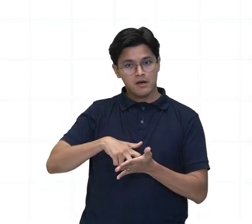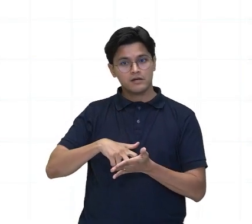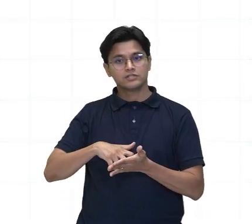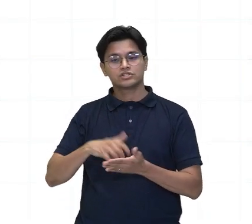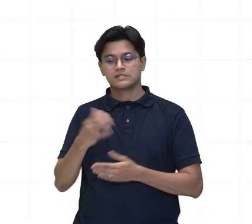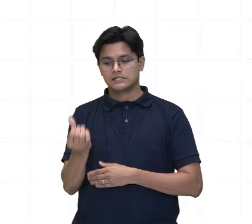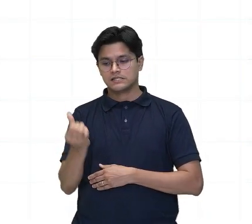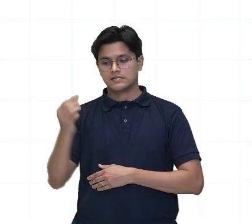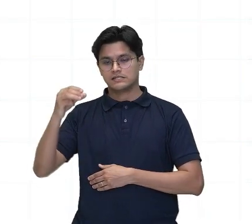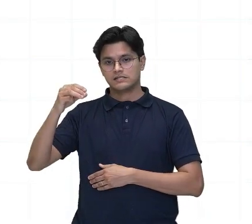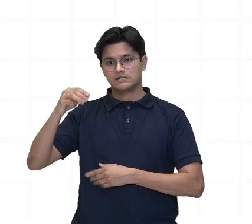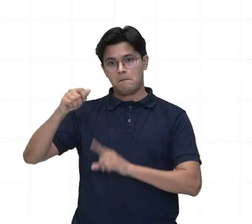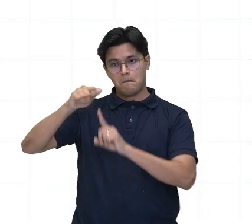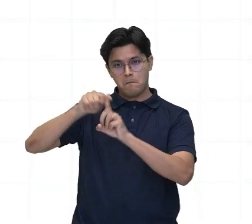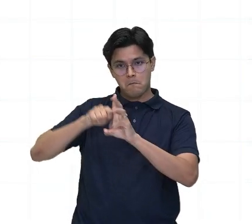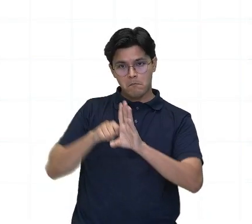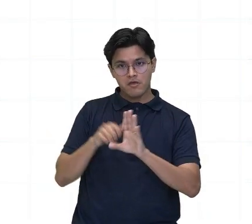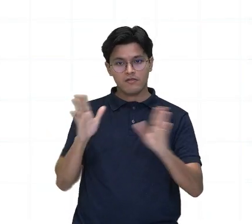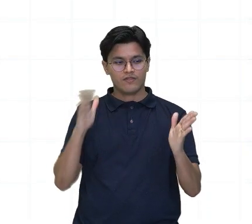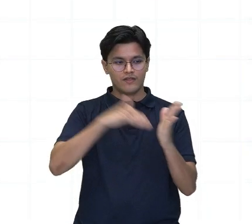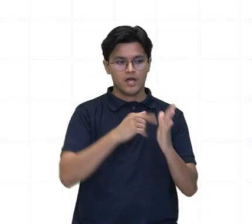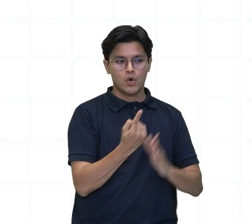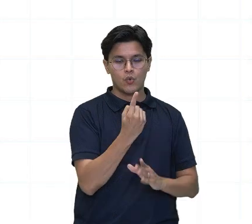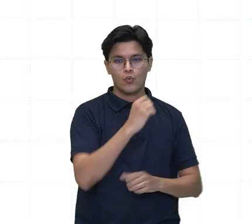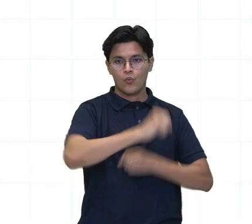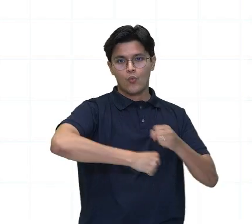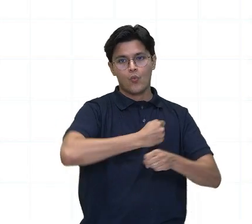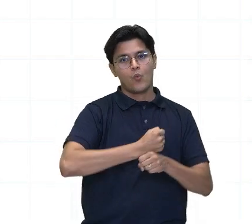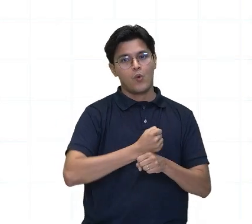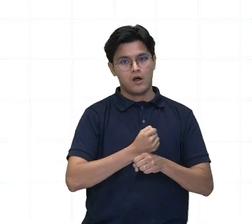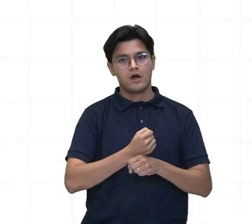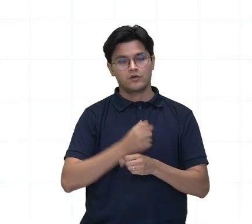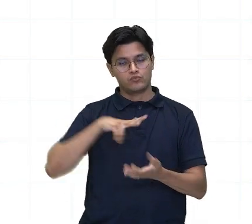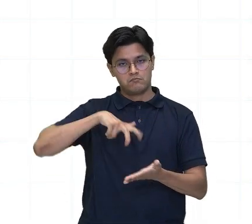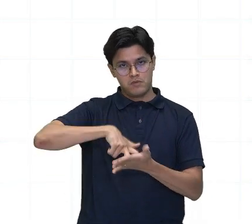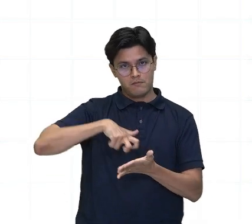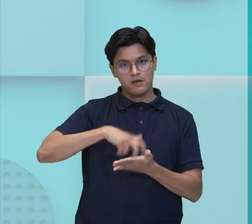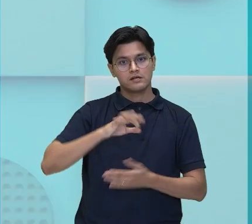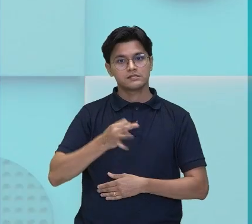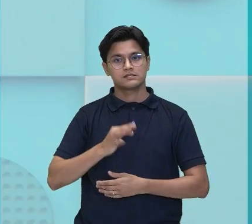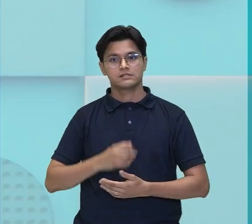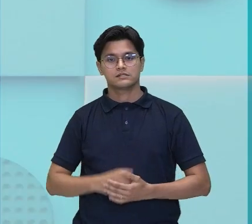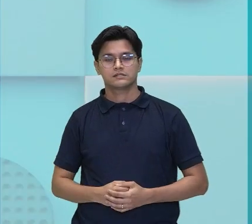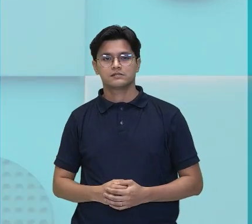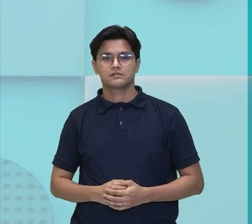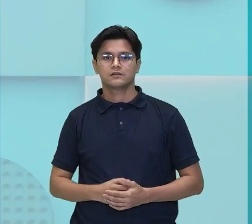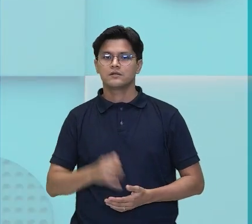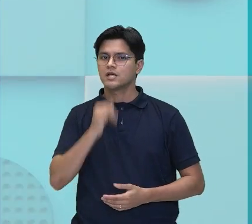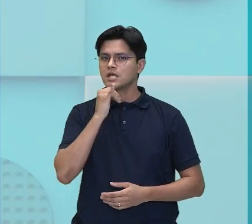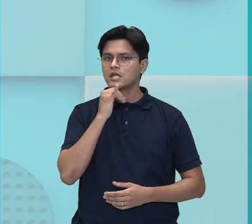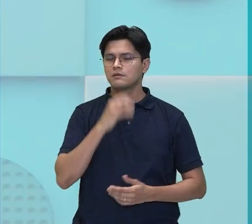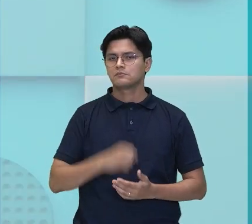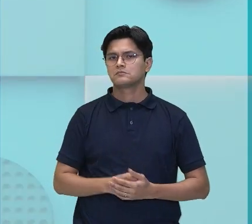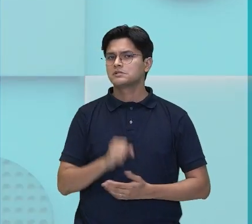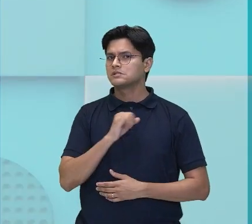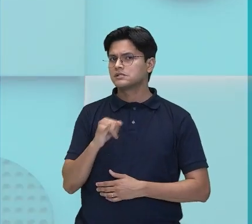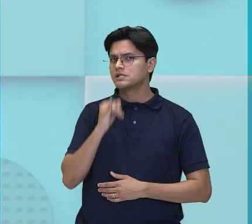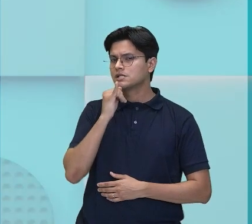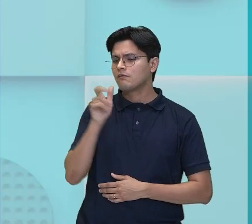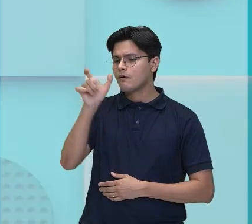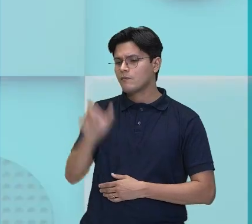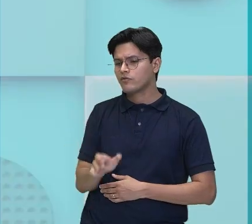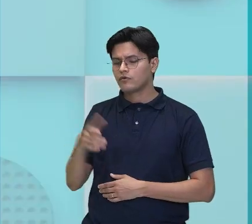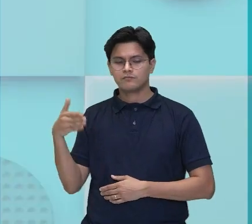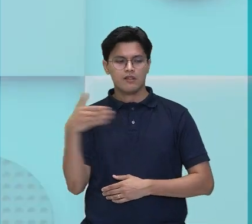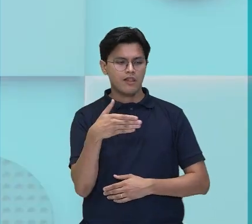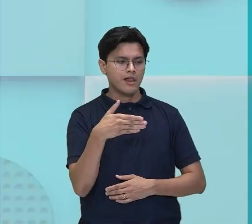lá e pichou um muro de uma casa, num lugar assim que não foi tombado, que não é um monumento histórico, social, enfim,